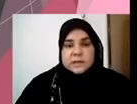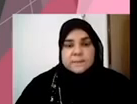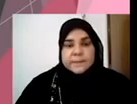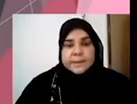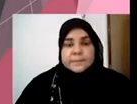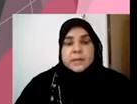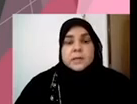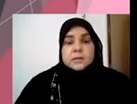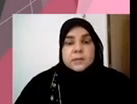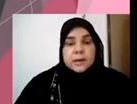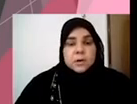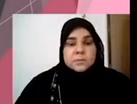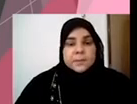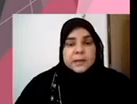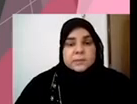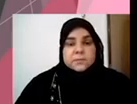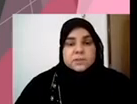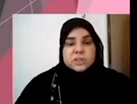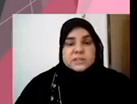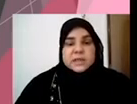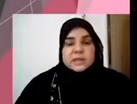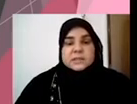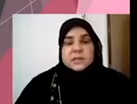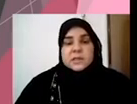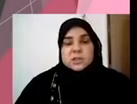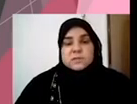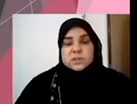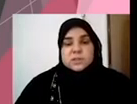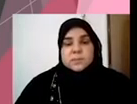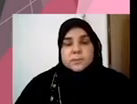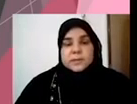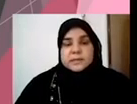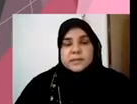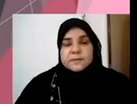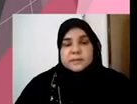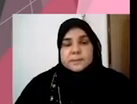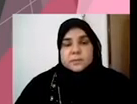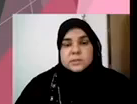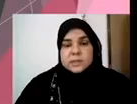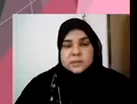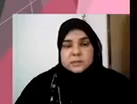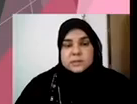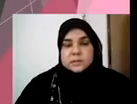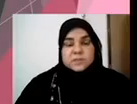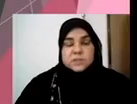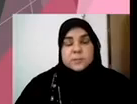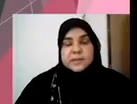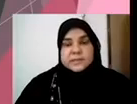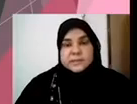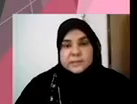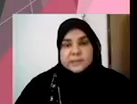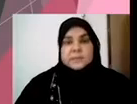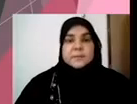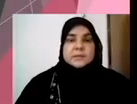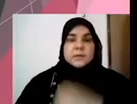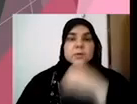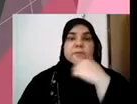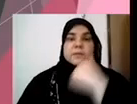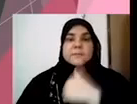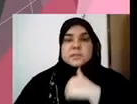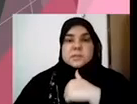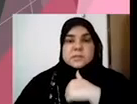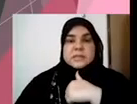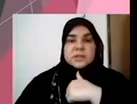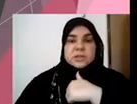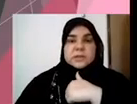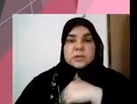casas, né? É como se eu pegasse o 26 e dividisse por 10 elevado a menos 6. Dividisse por 10 a sexta, mas aí é o que eu falei